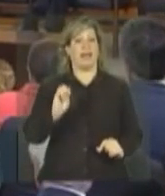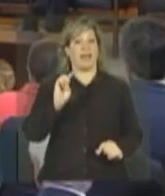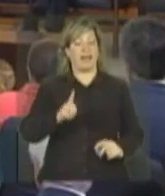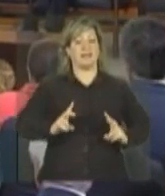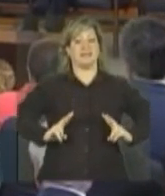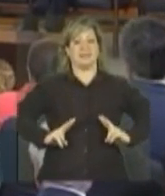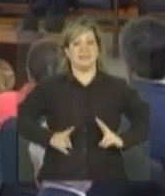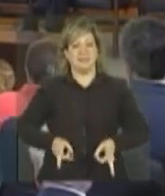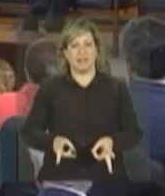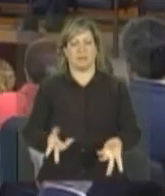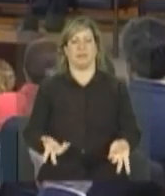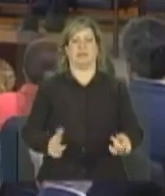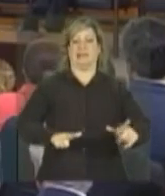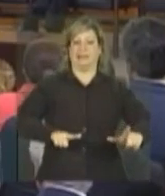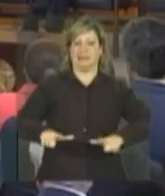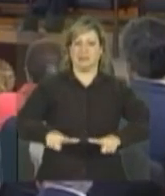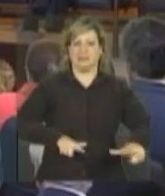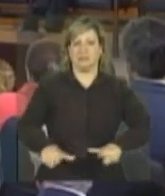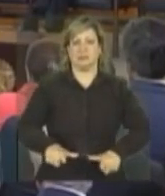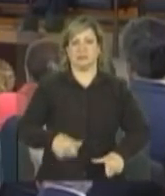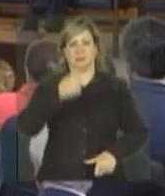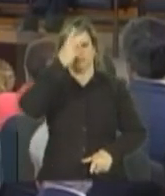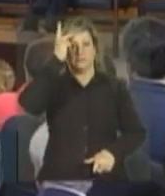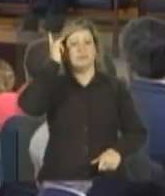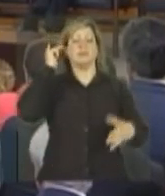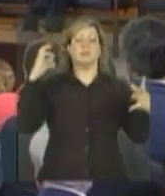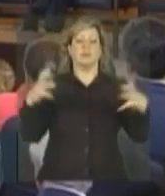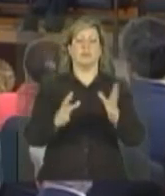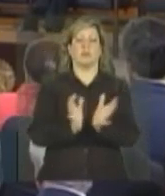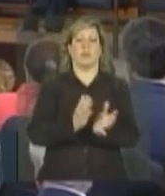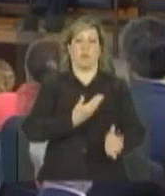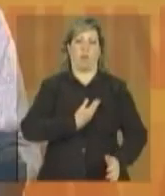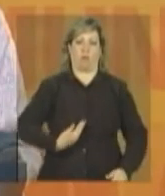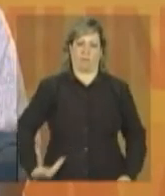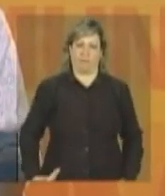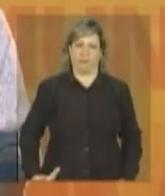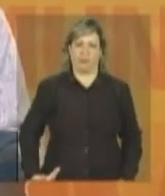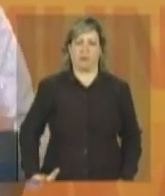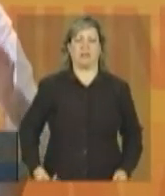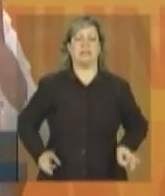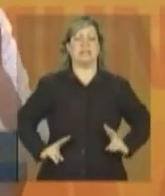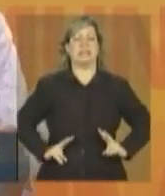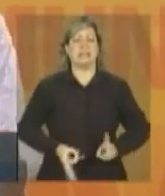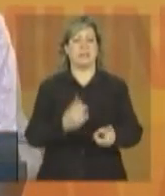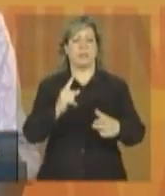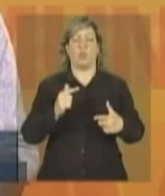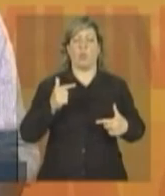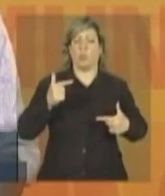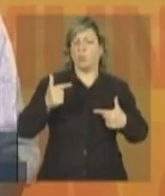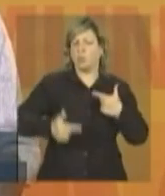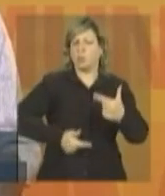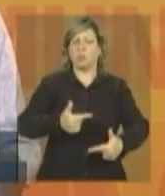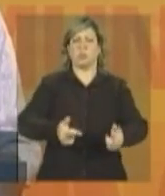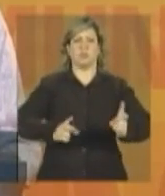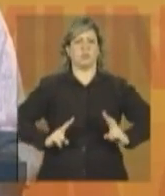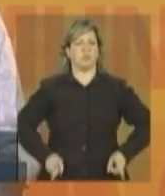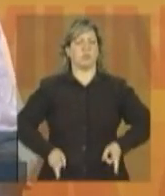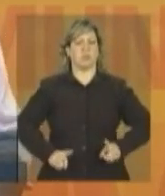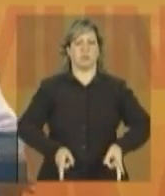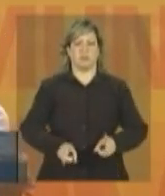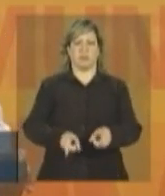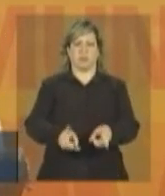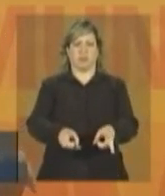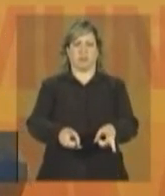na atividade do governo, é sempre uma luta contínua e